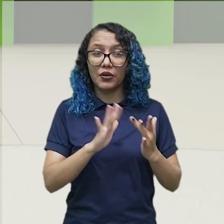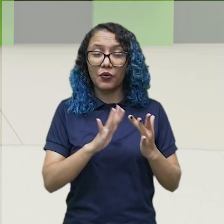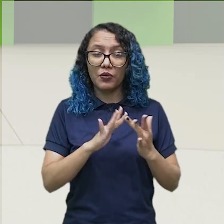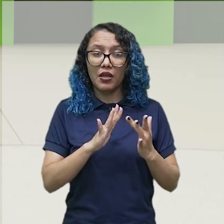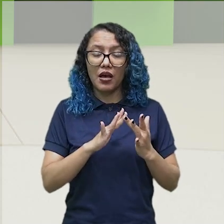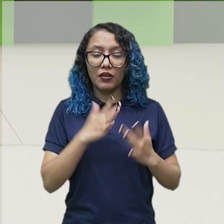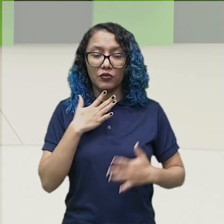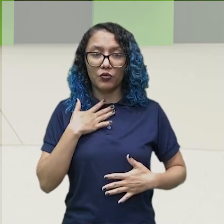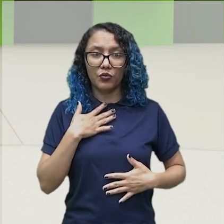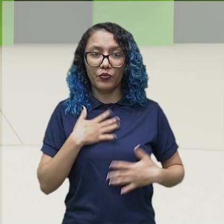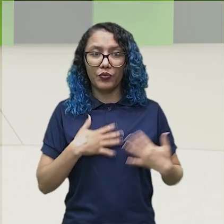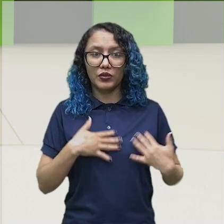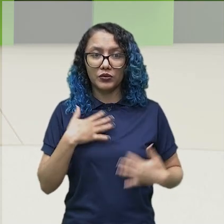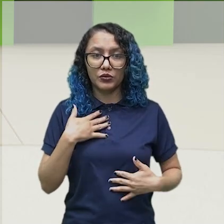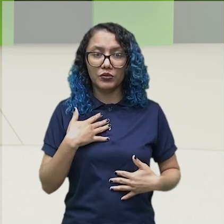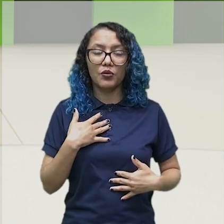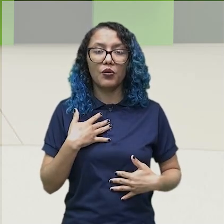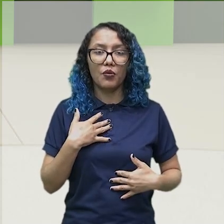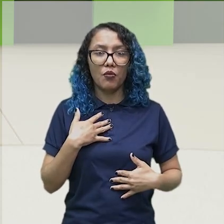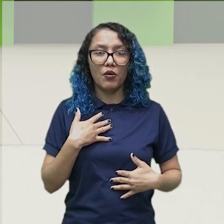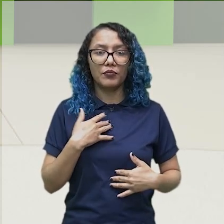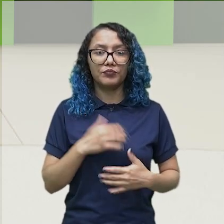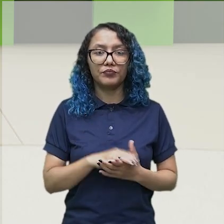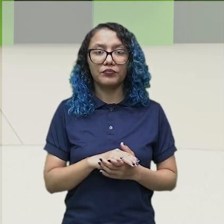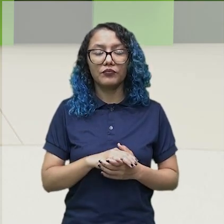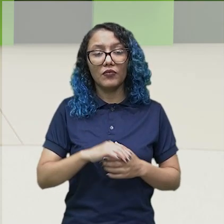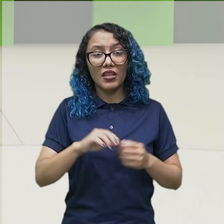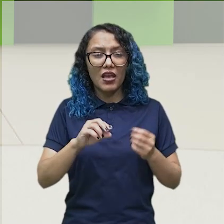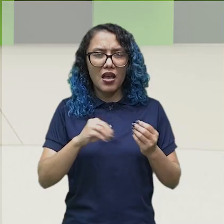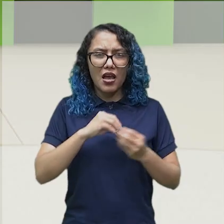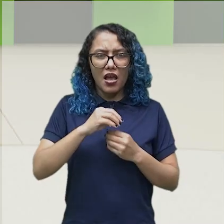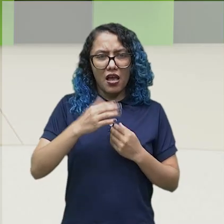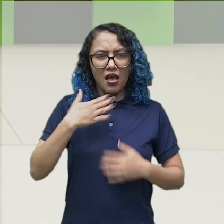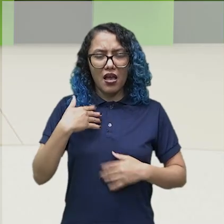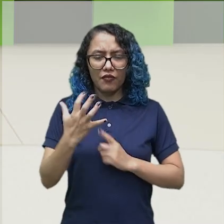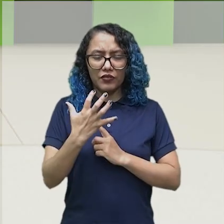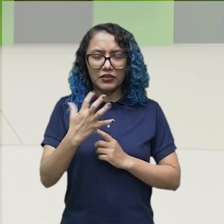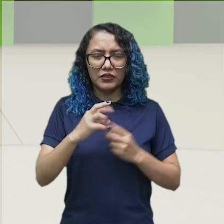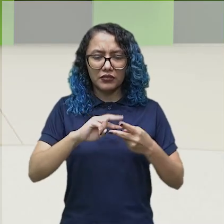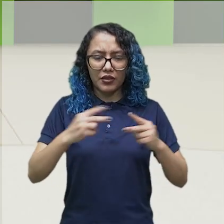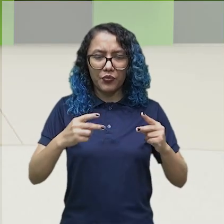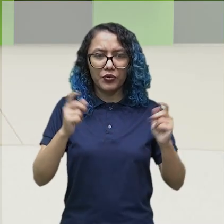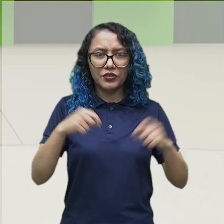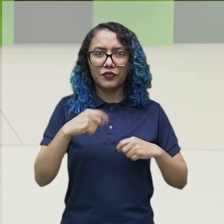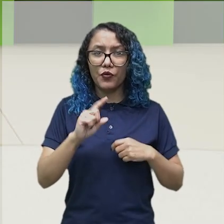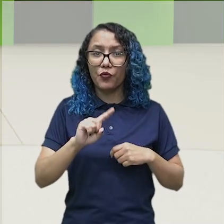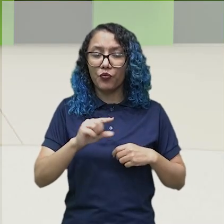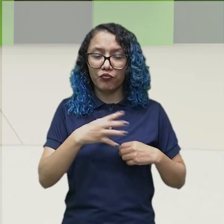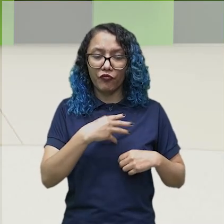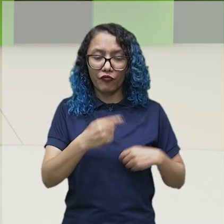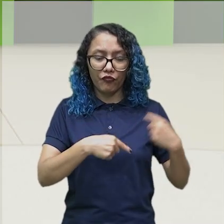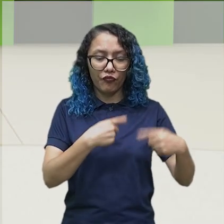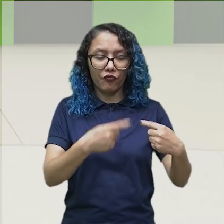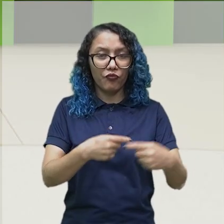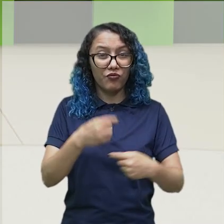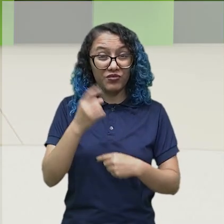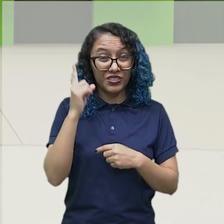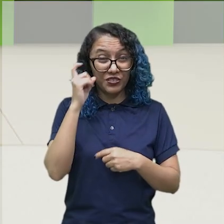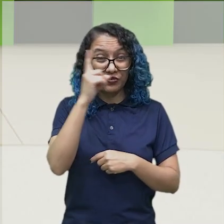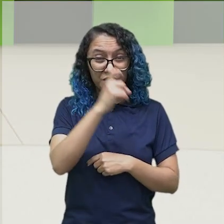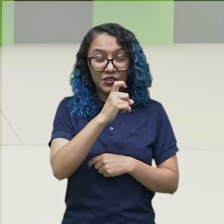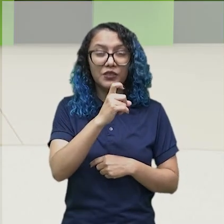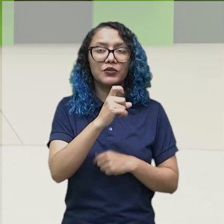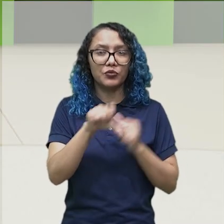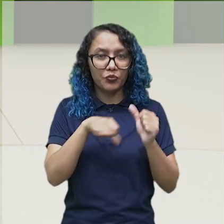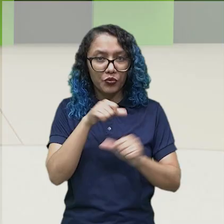com a pessoa ali também, né, interagindo com o DNA, dificultar a reprodução futura, né? Alterar